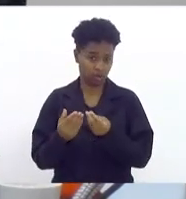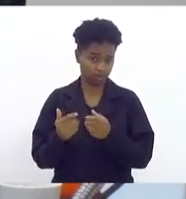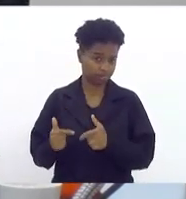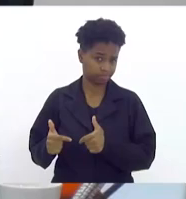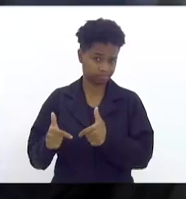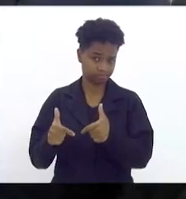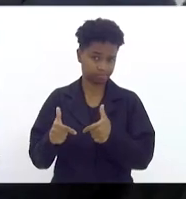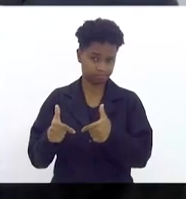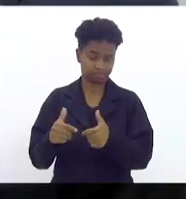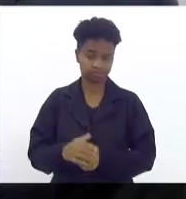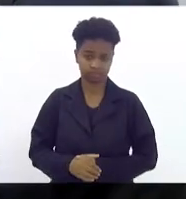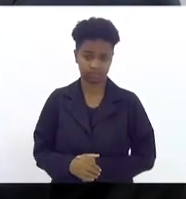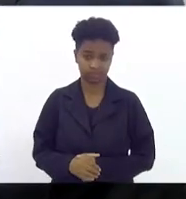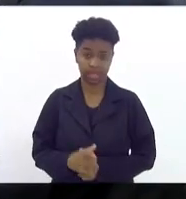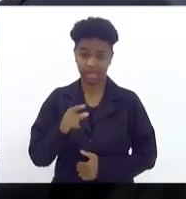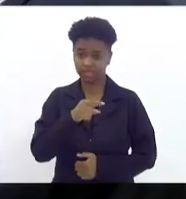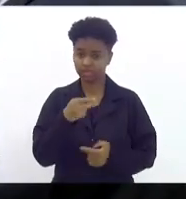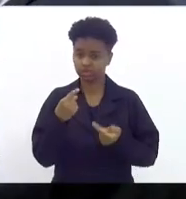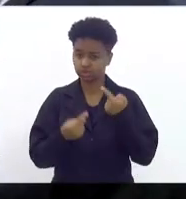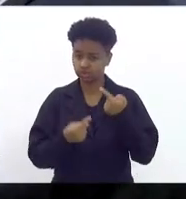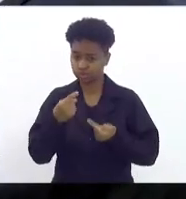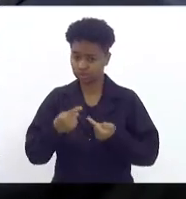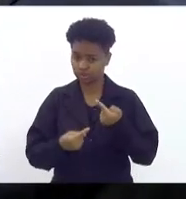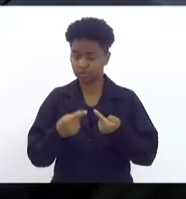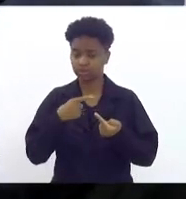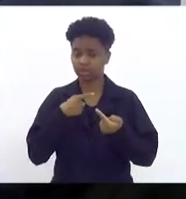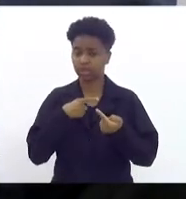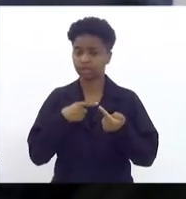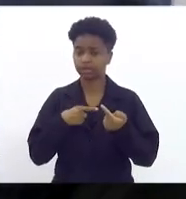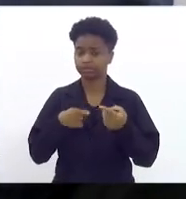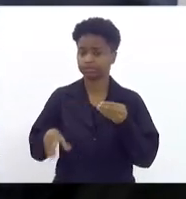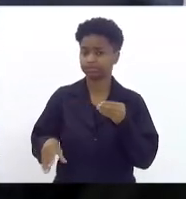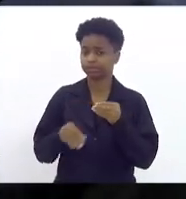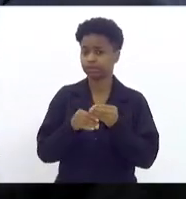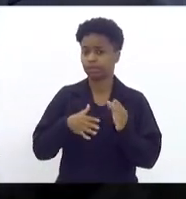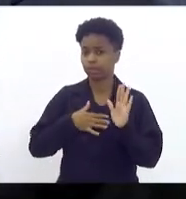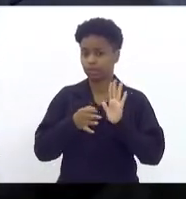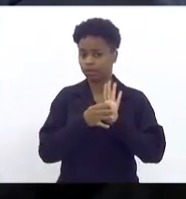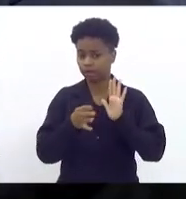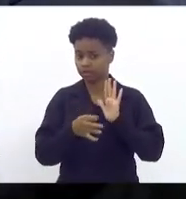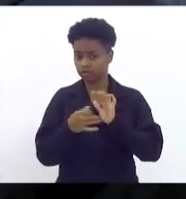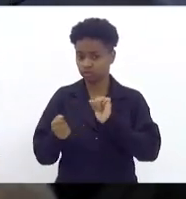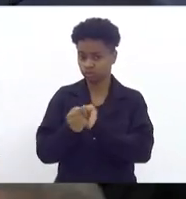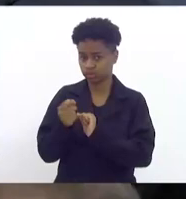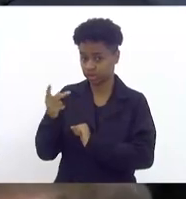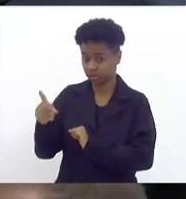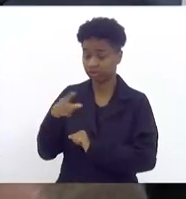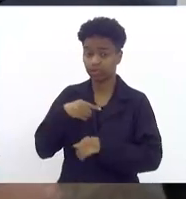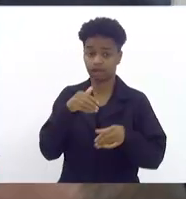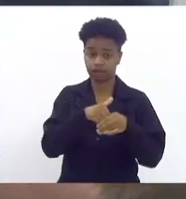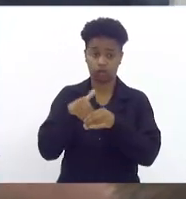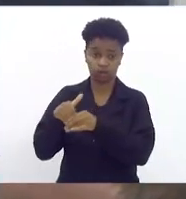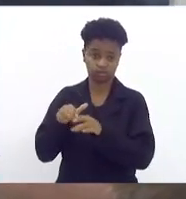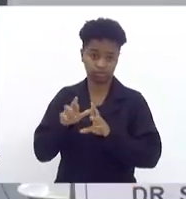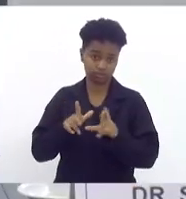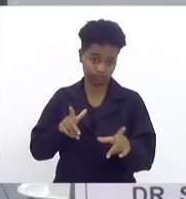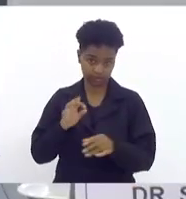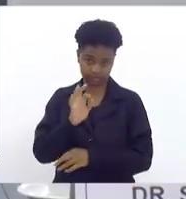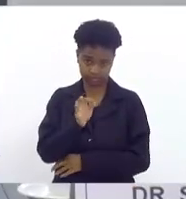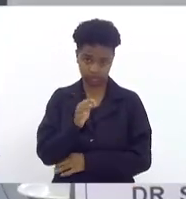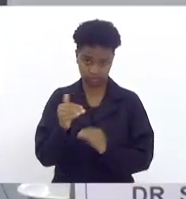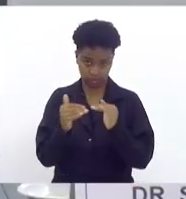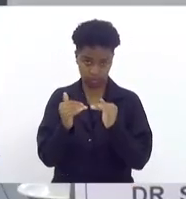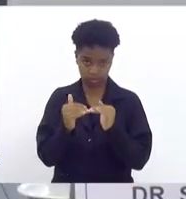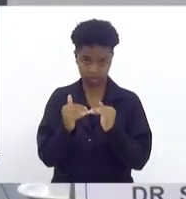prático. Essa discussão, ainda que incorpore como meu parecer de Vossa Excelência, haverá votos divergentes, concordo.